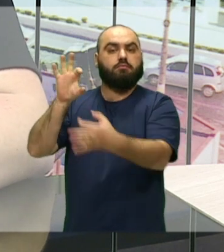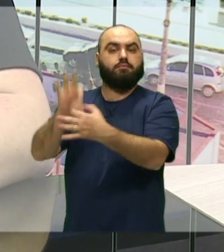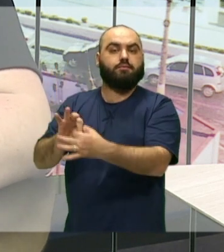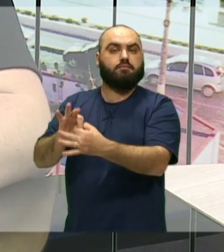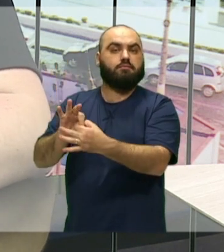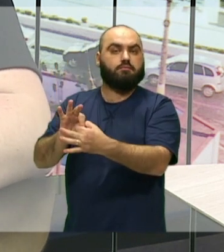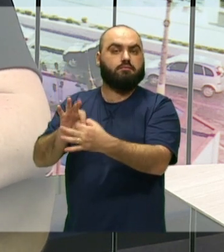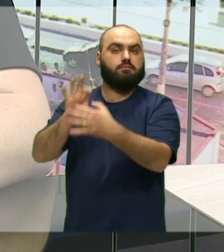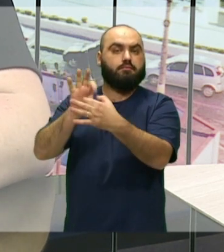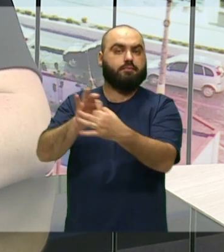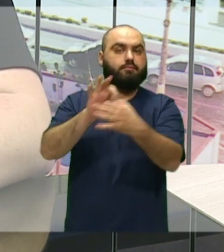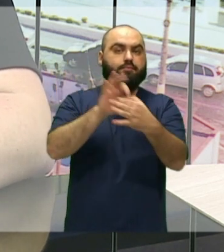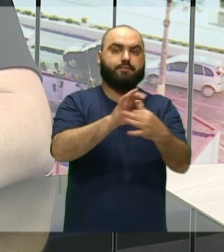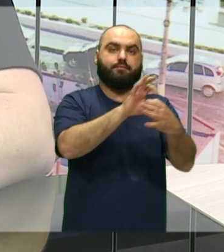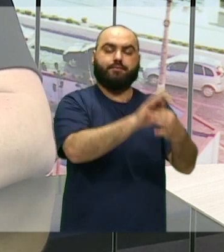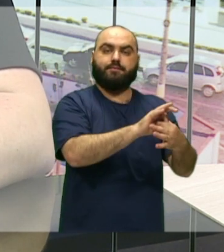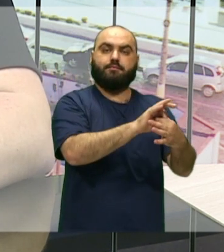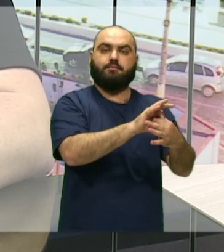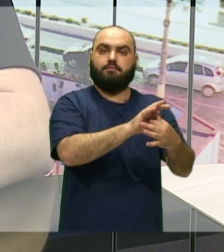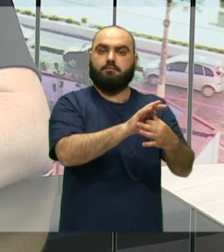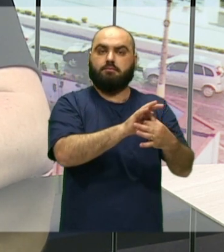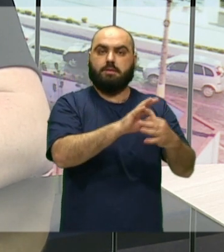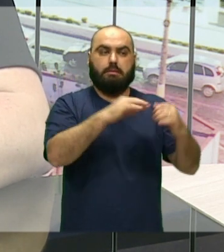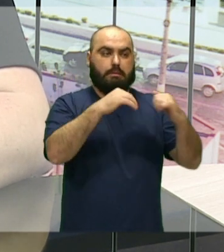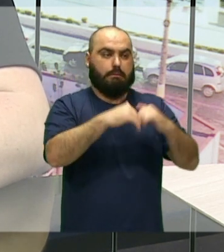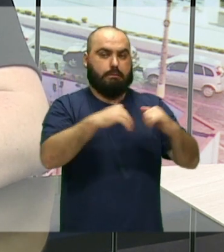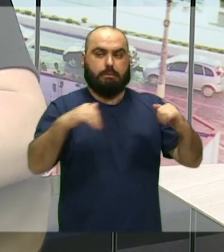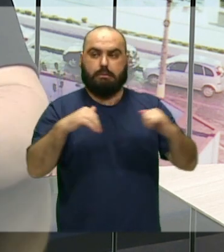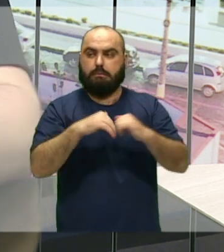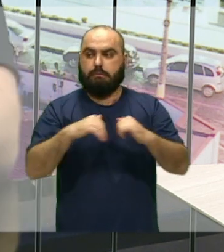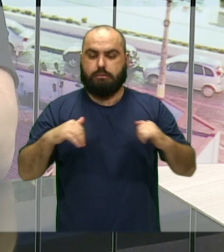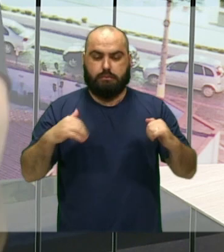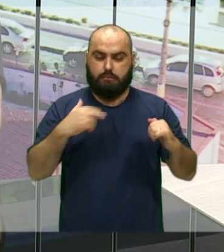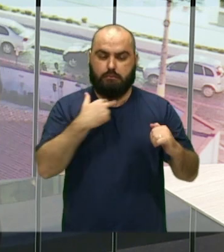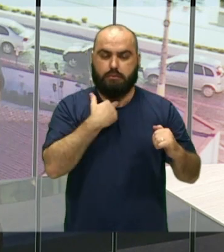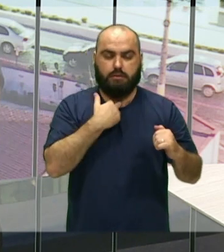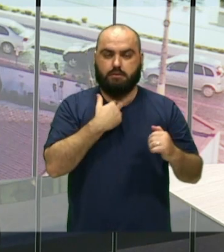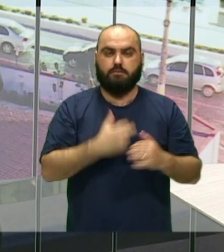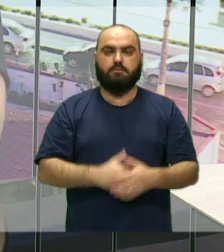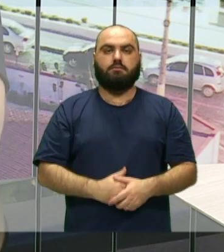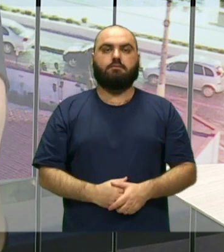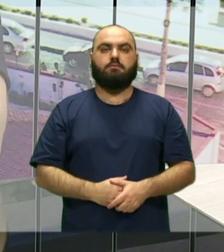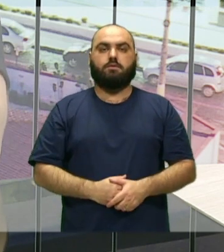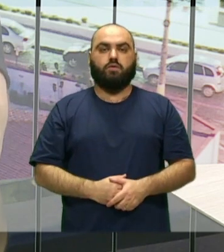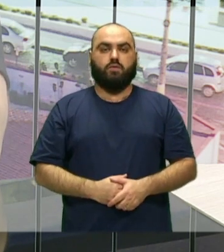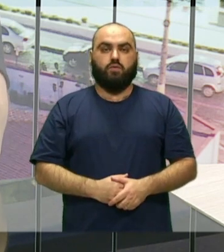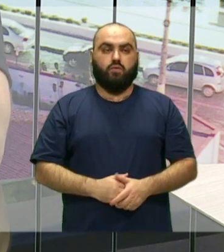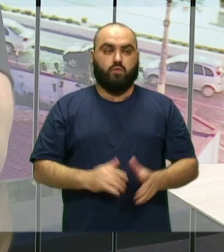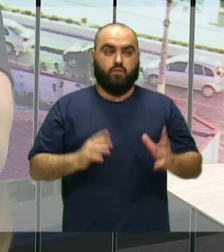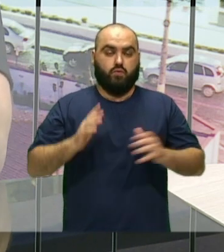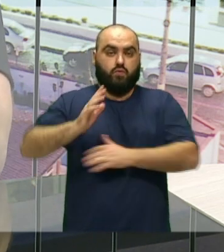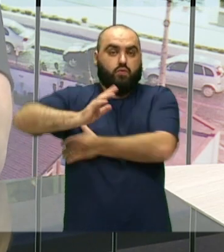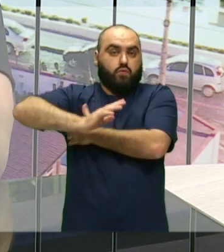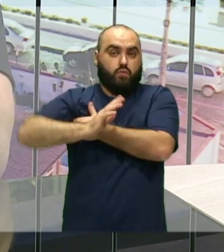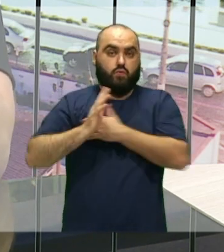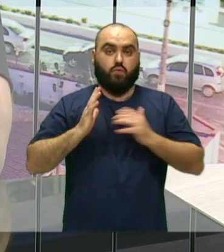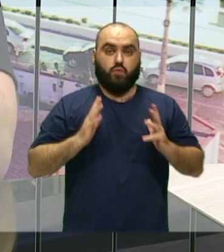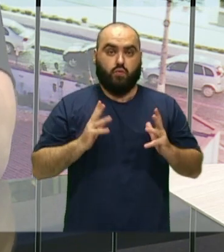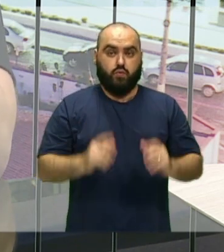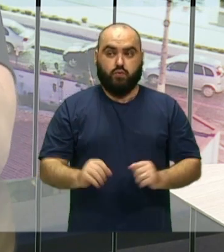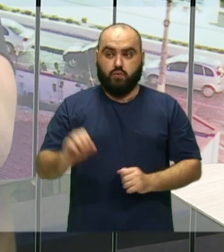eles são eh na verdade eles todos os os